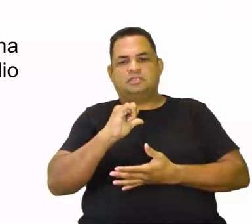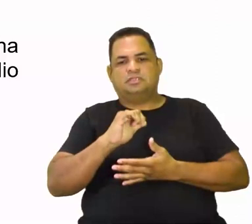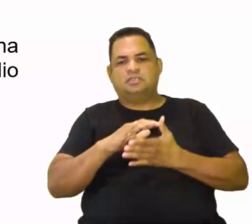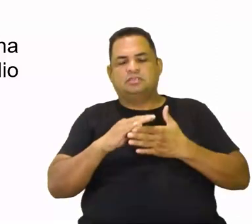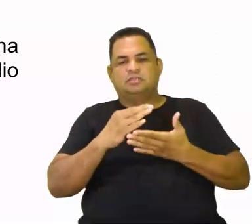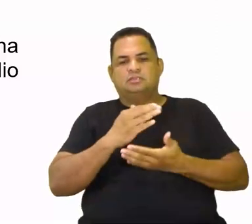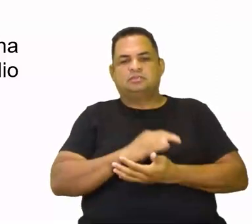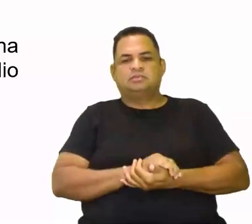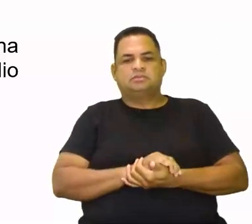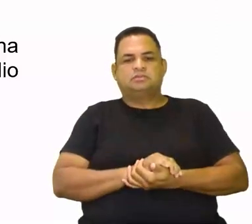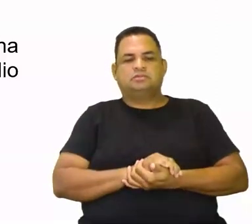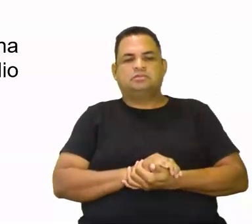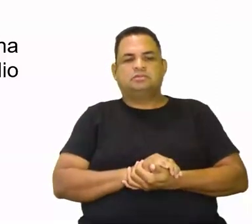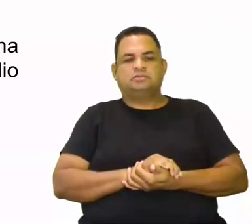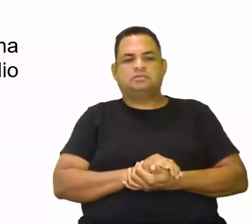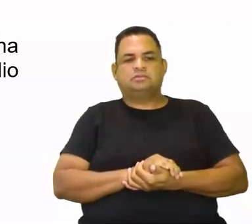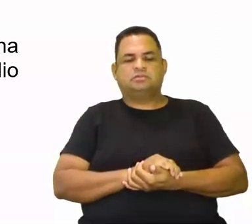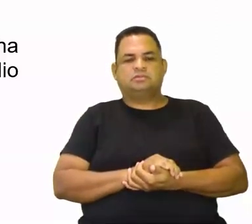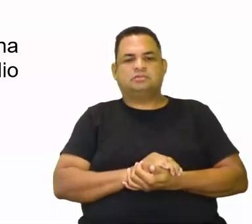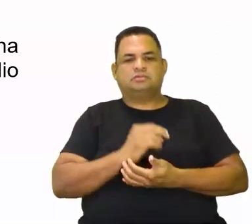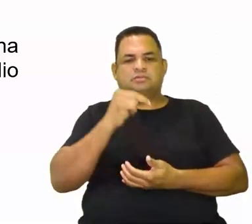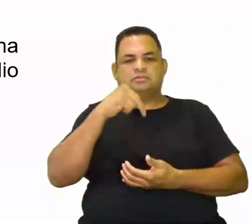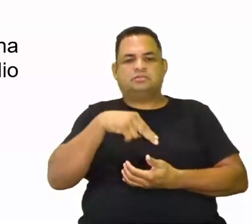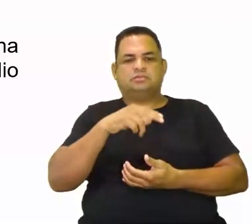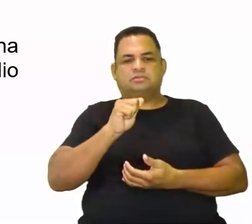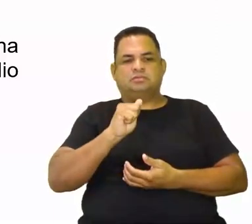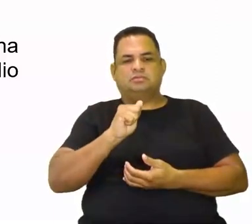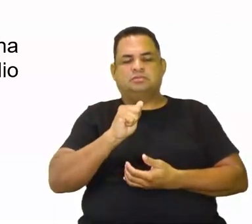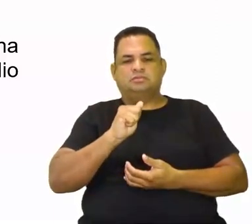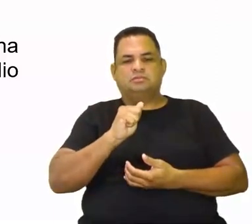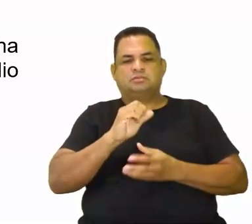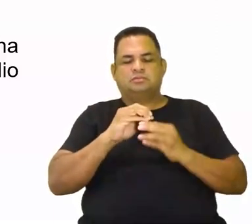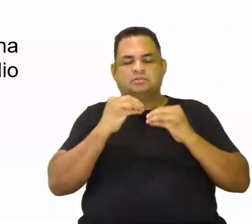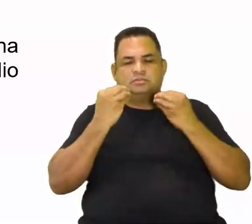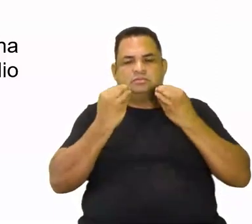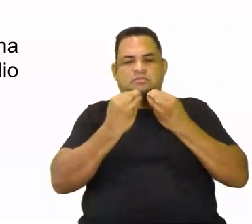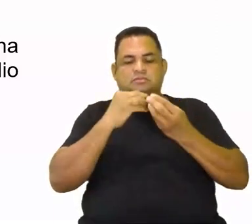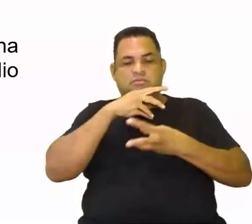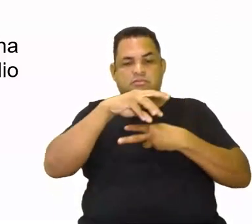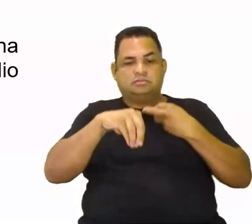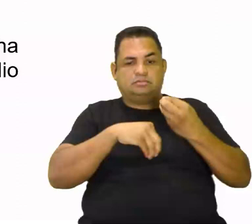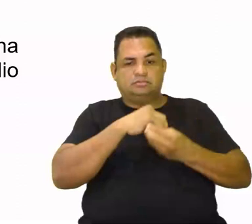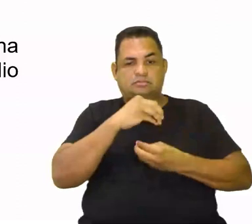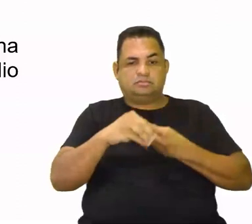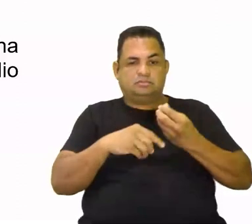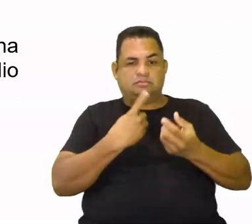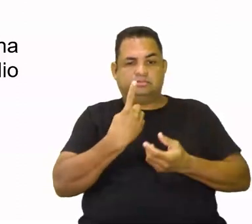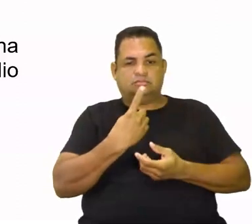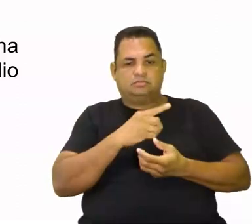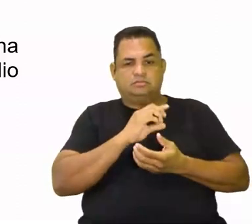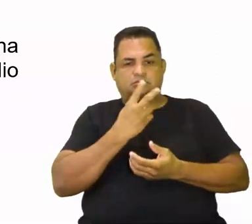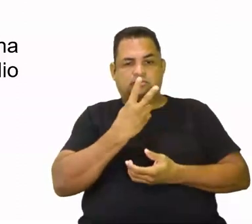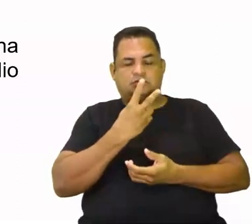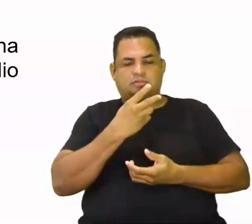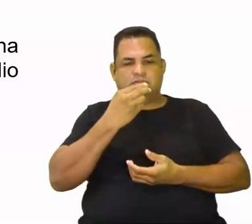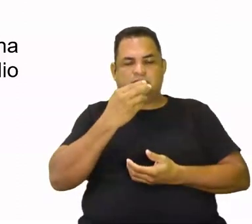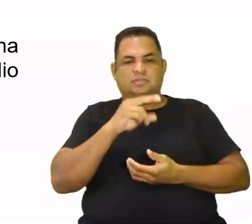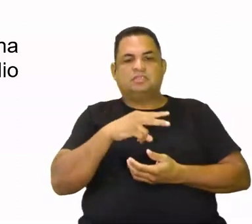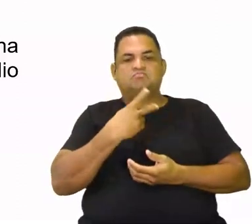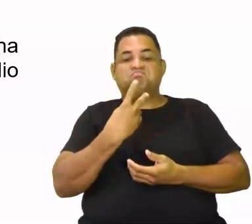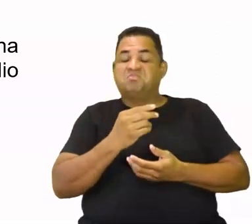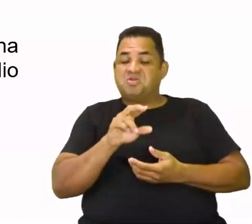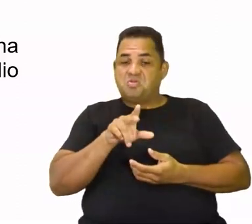Então, nós temos aqui, ó, NaCl, substância composta. É um único reagente, tem dois mols, mas é